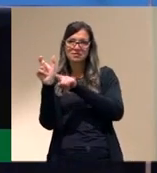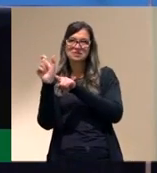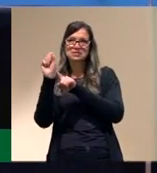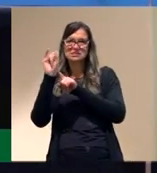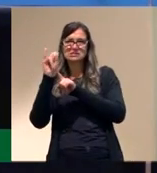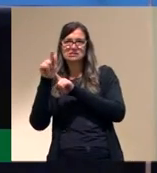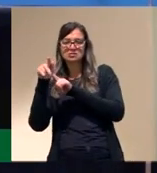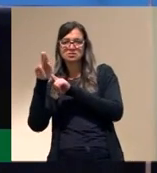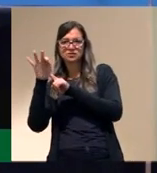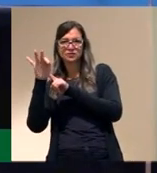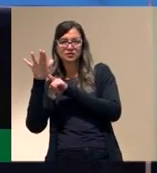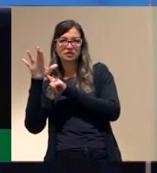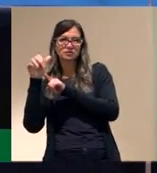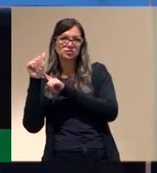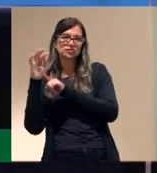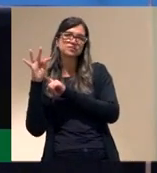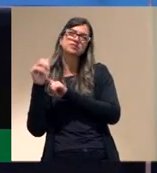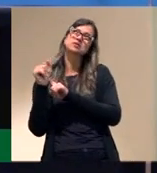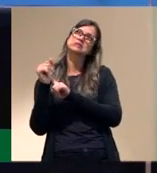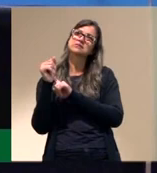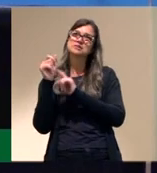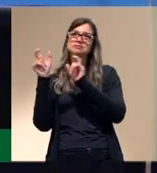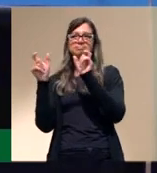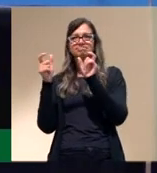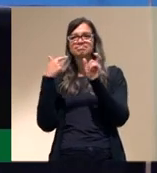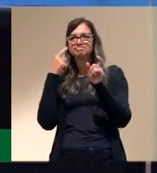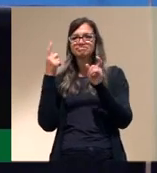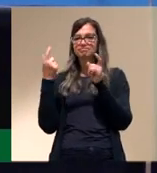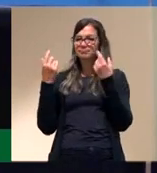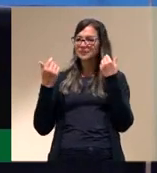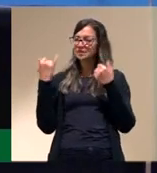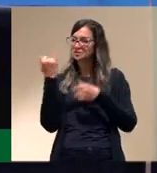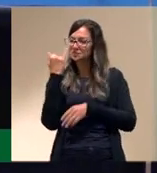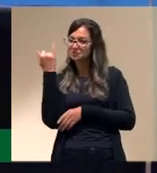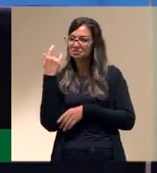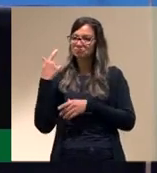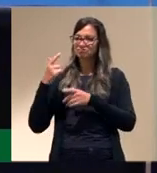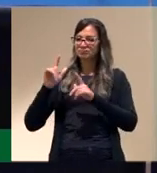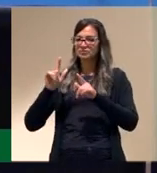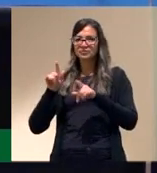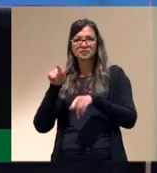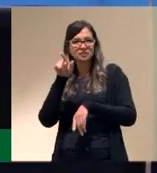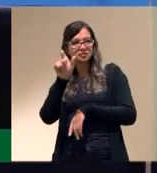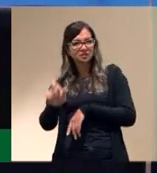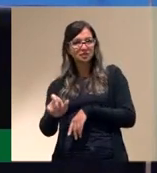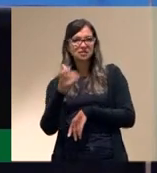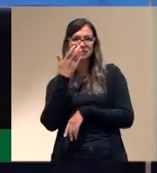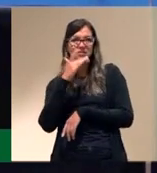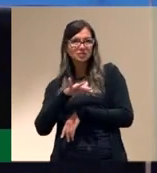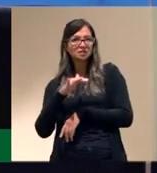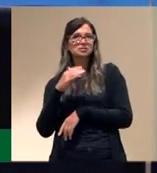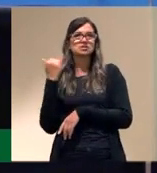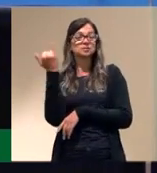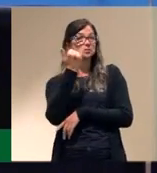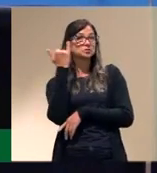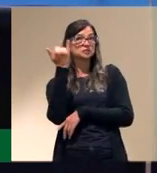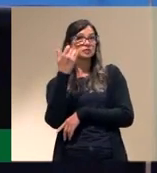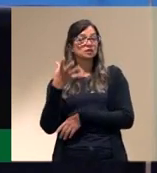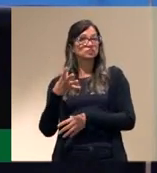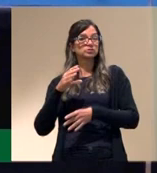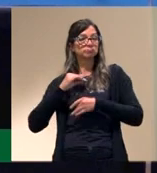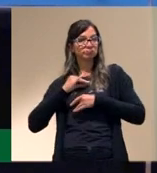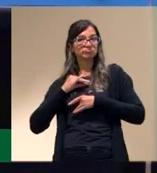fosse, além desse instrumental, que fosse uma atividade significativa para a criança. Né?